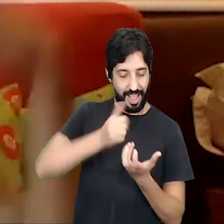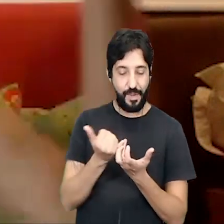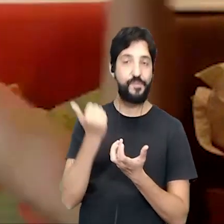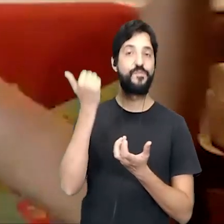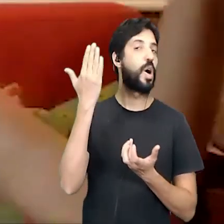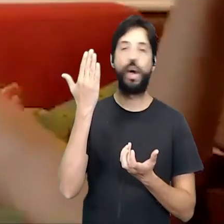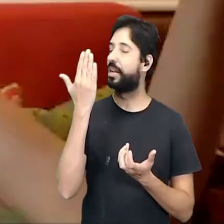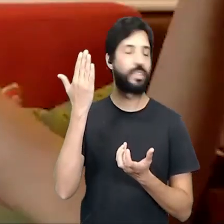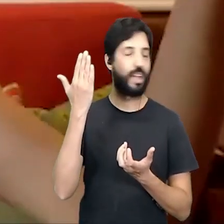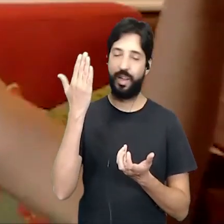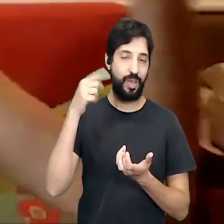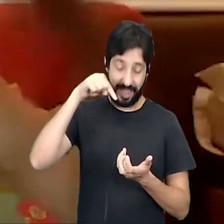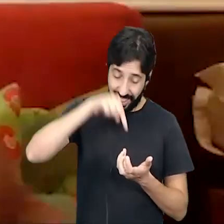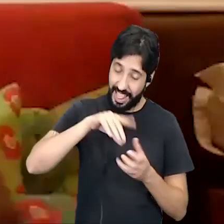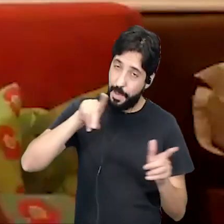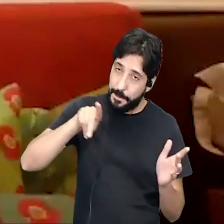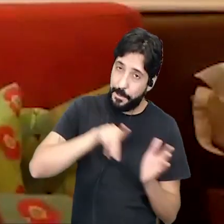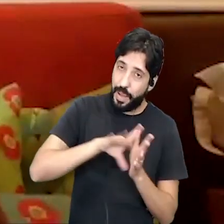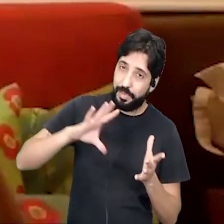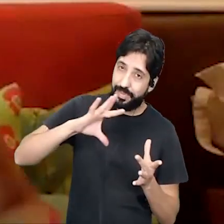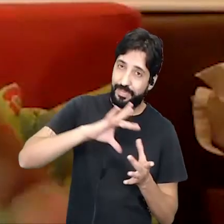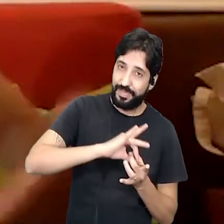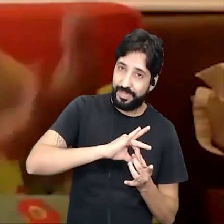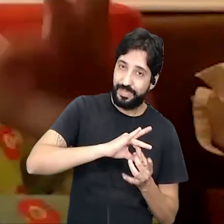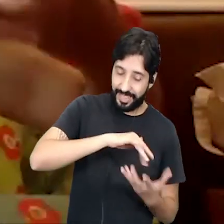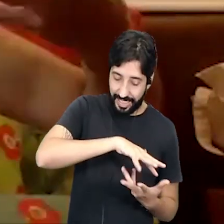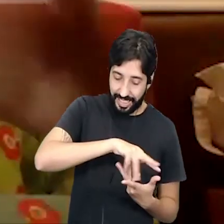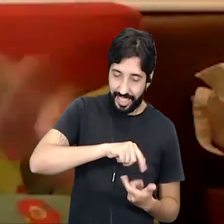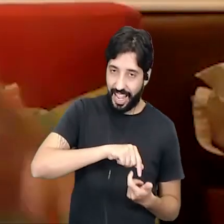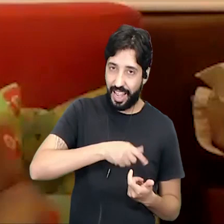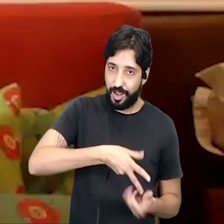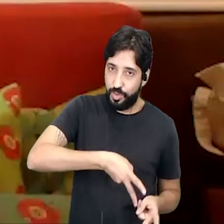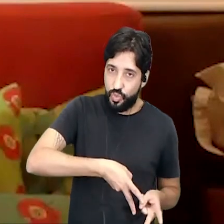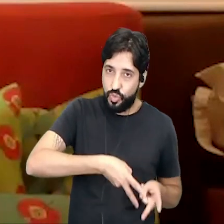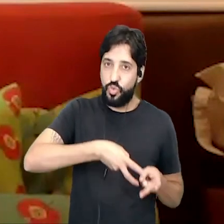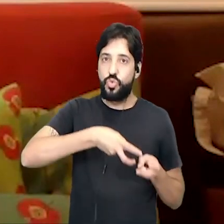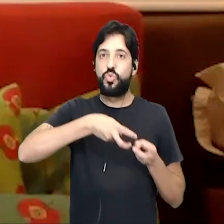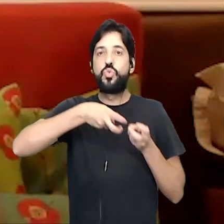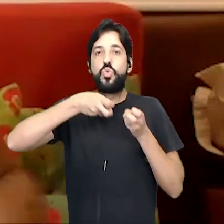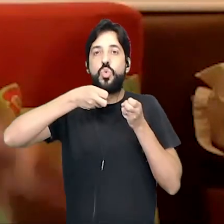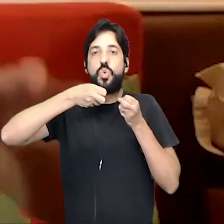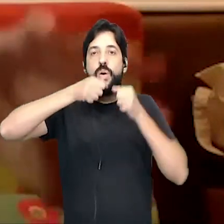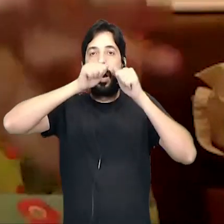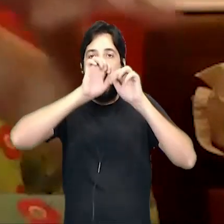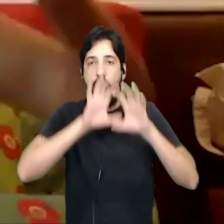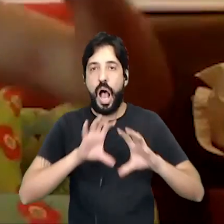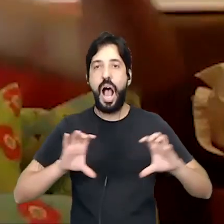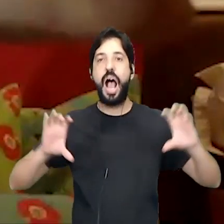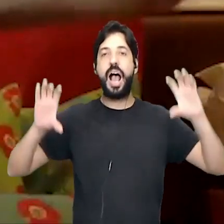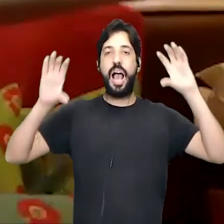céu exterior, né? É um céu que nasce da terra, é dessa